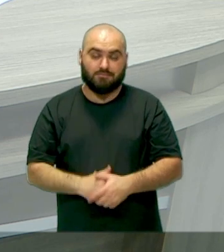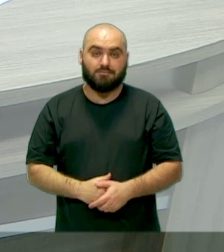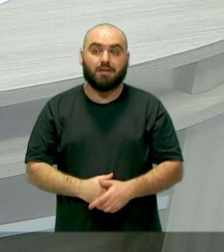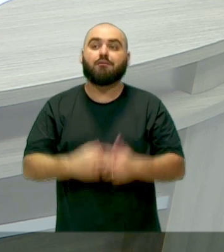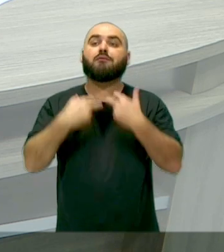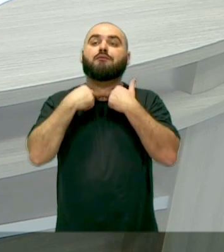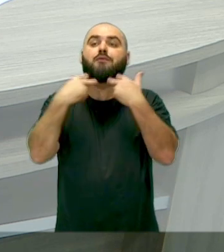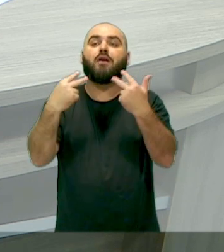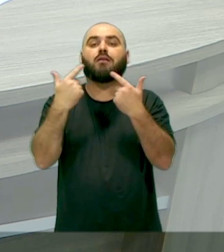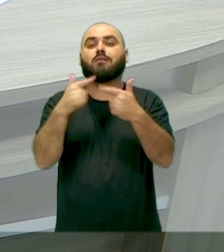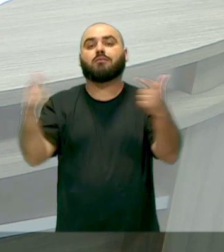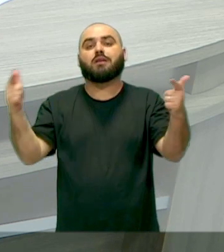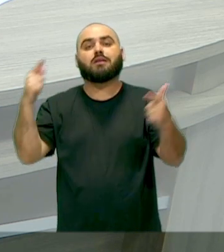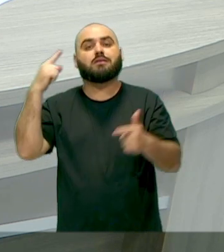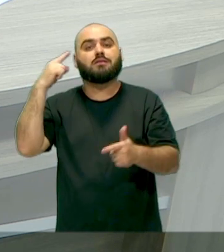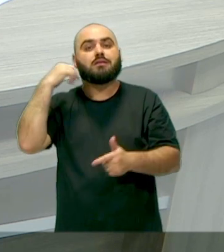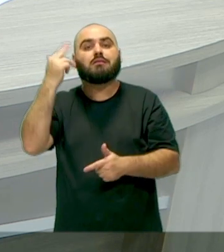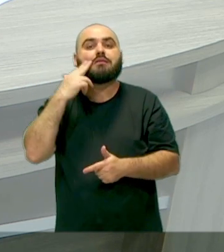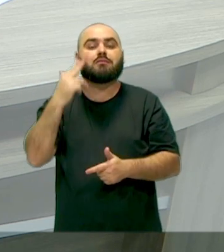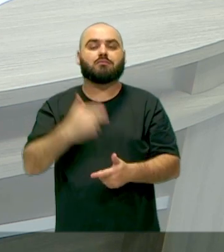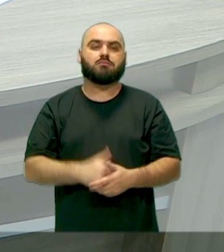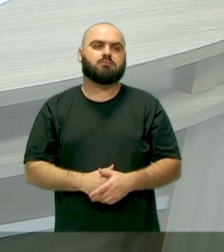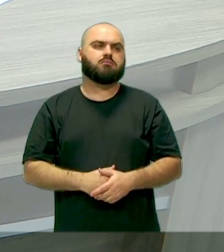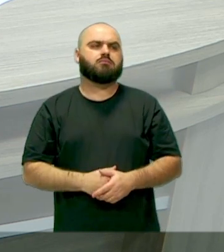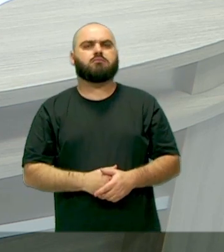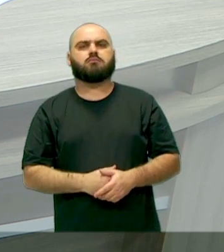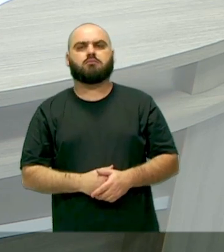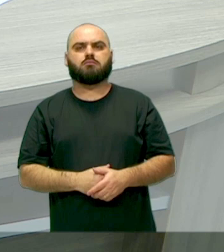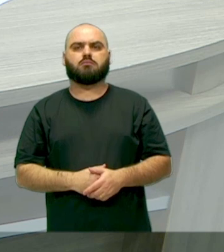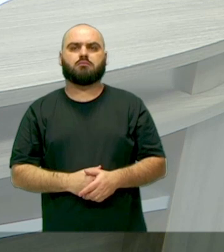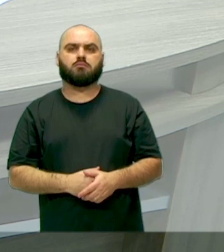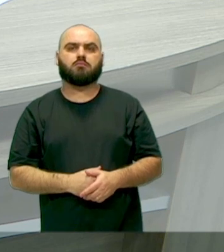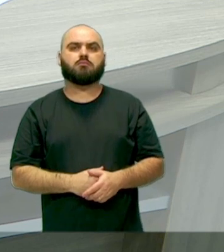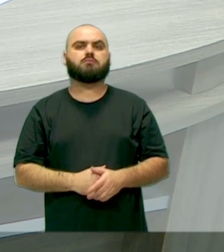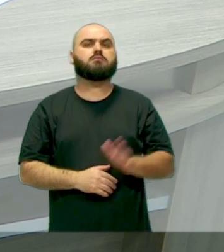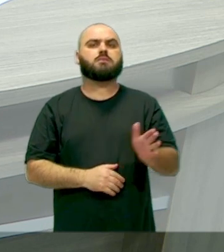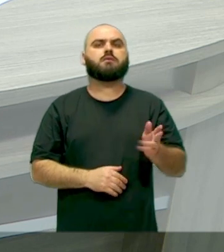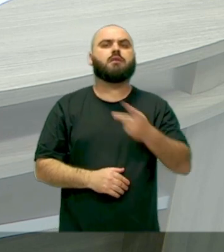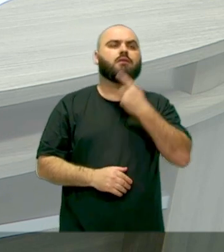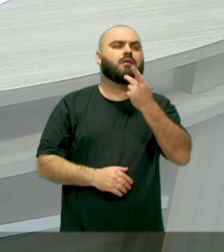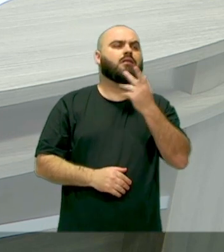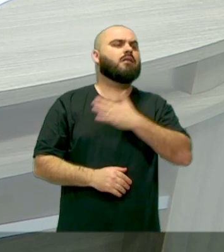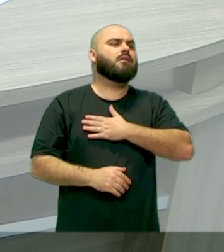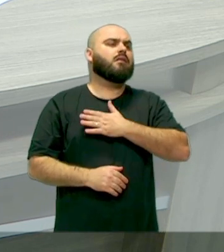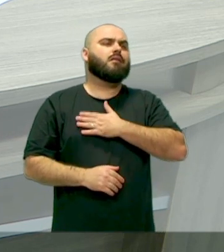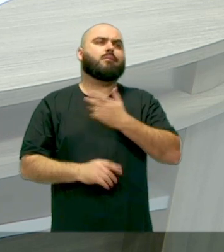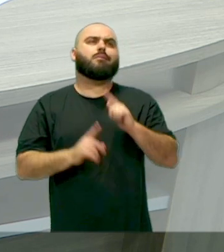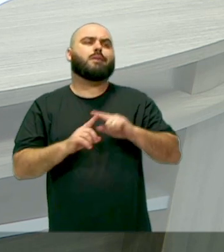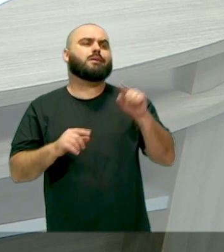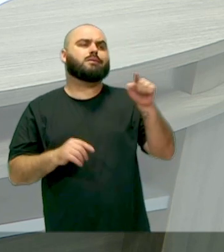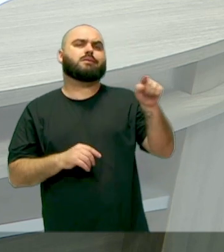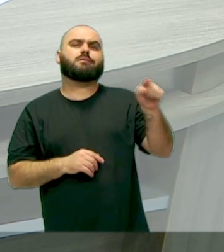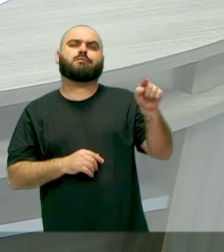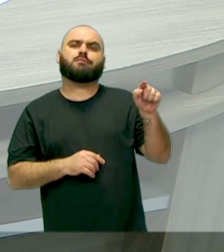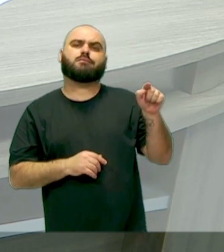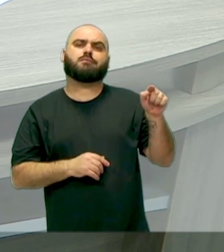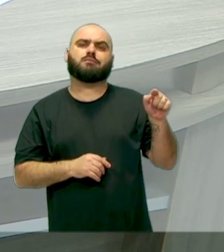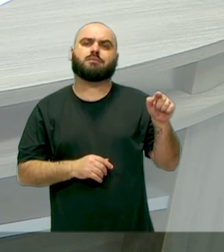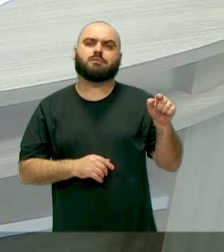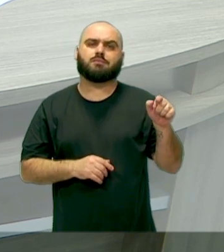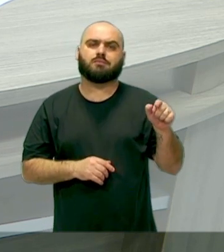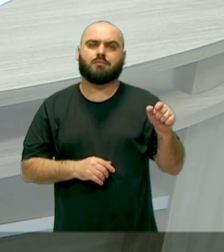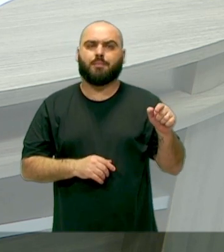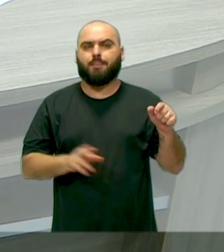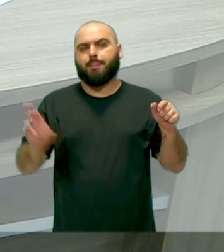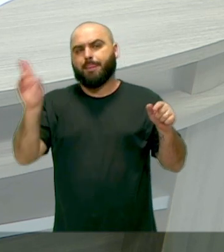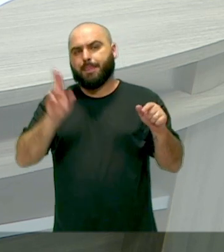Entende? Isso... o fulano vai falar por mim, mas ele não... a gente usa muito, eu